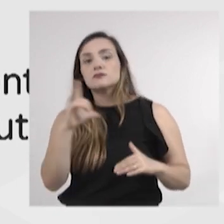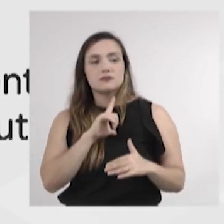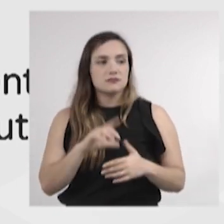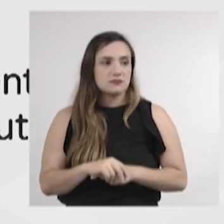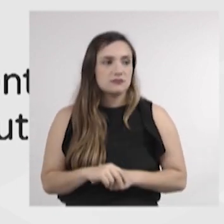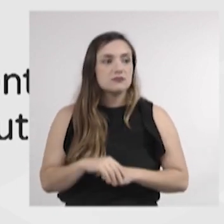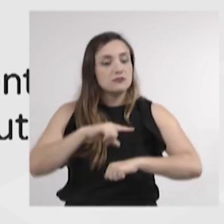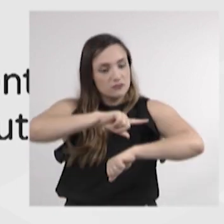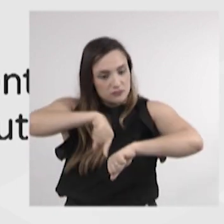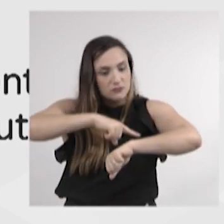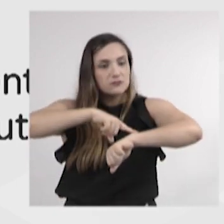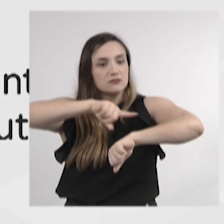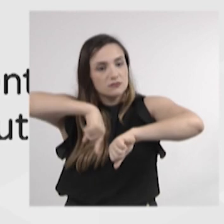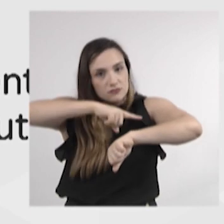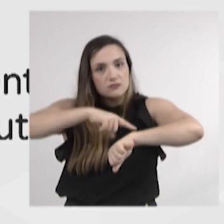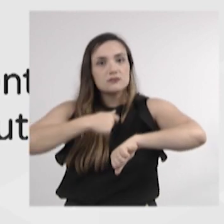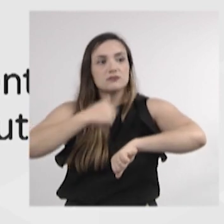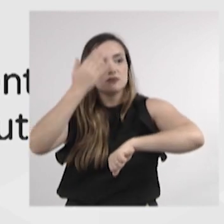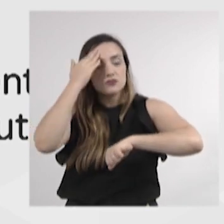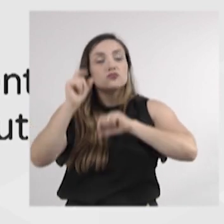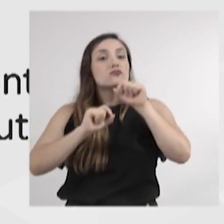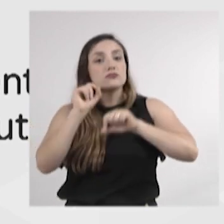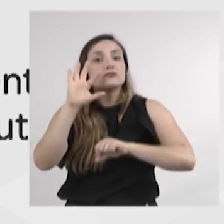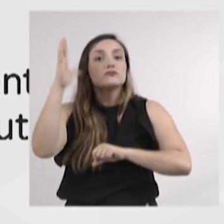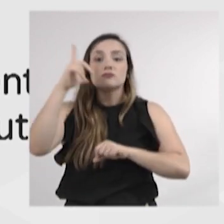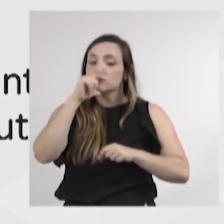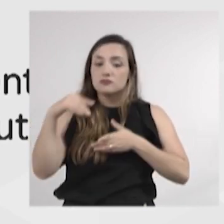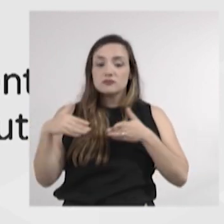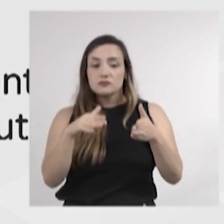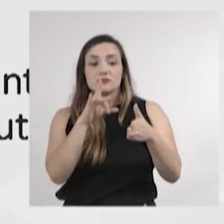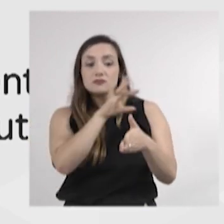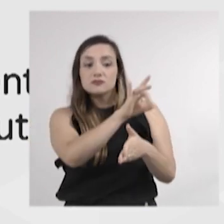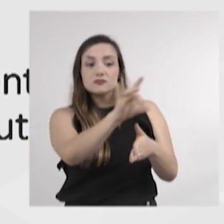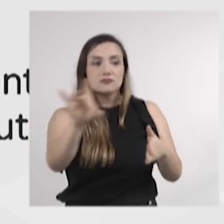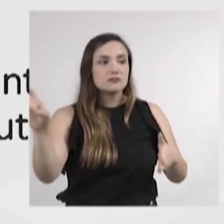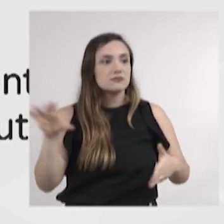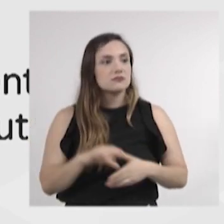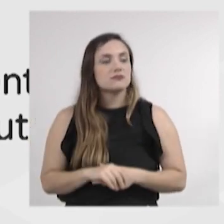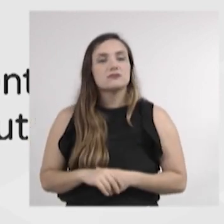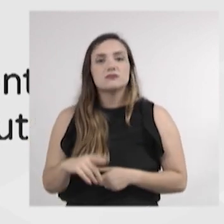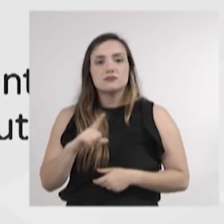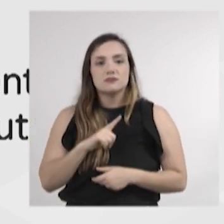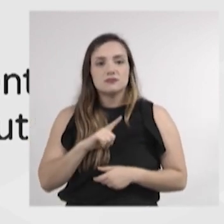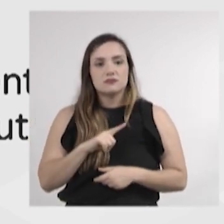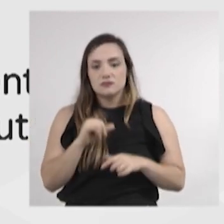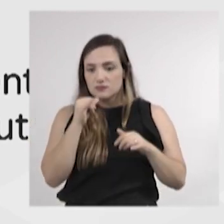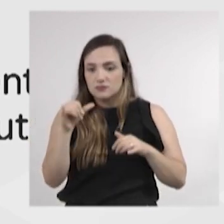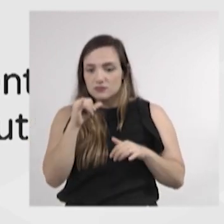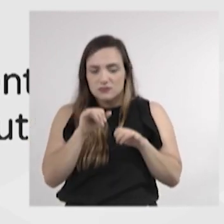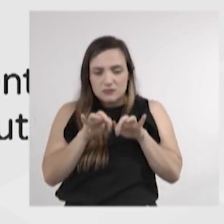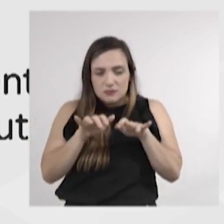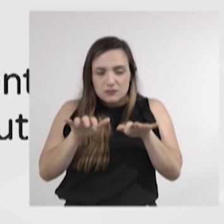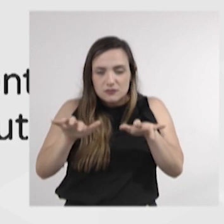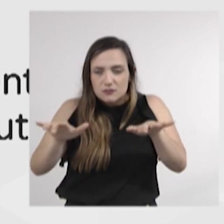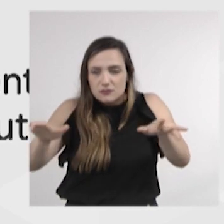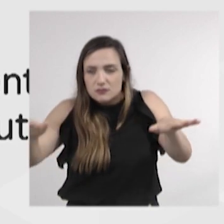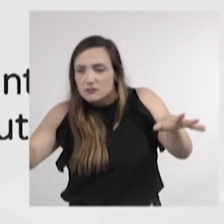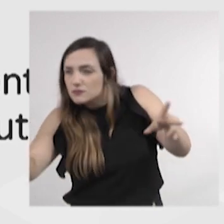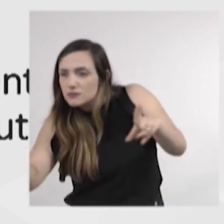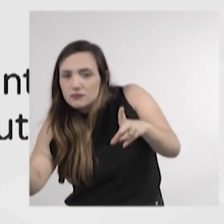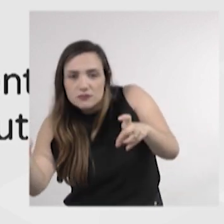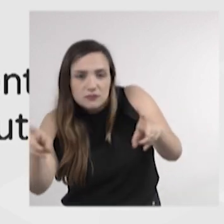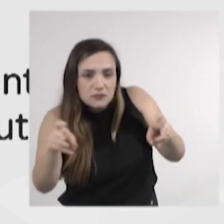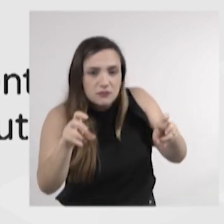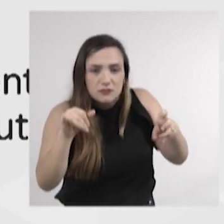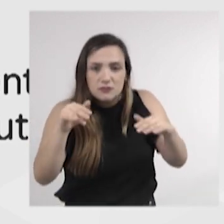que acontece em cada um desses rios monitorados, né? Porque vem um pulso elétrico que nós medimos de hora em hora o que está acontecendo, seja o